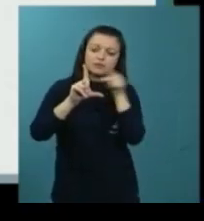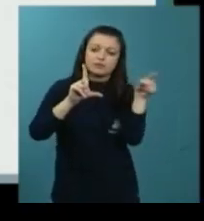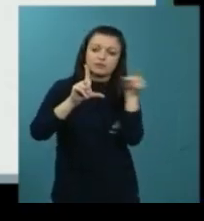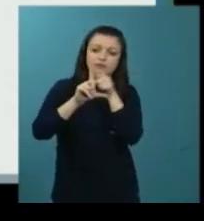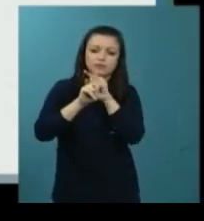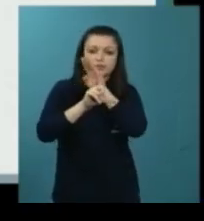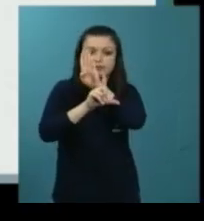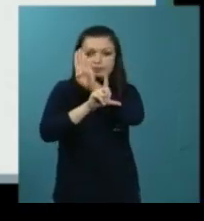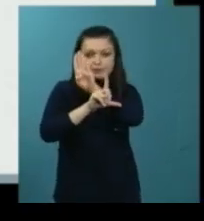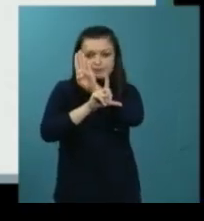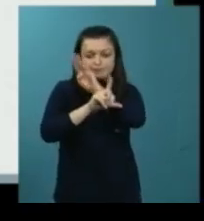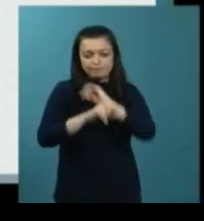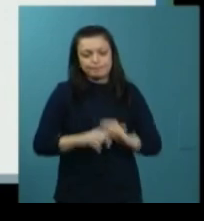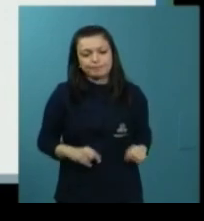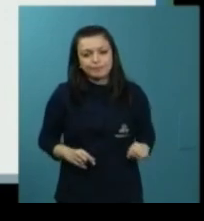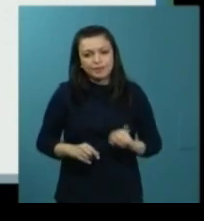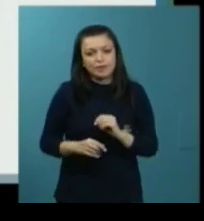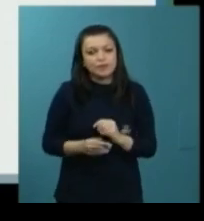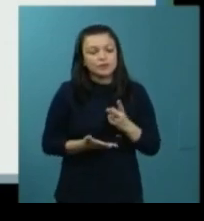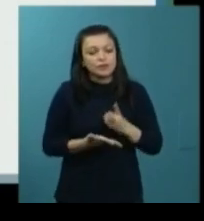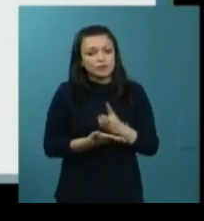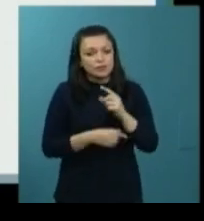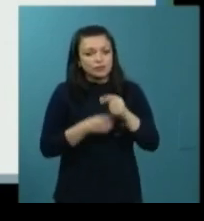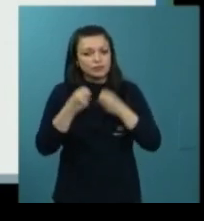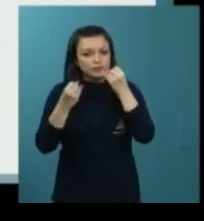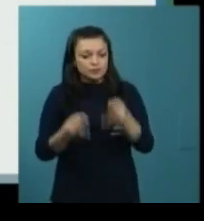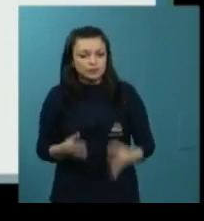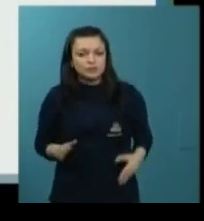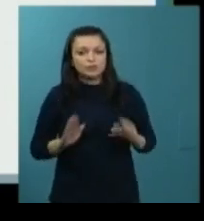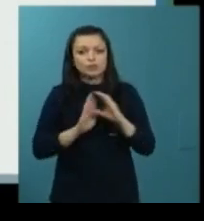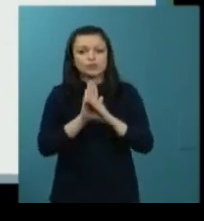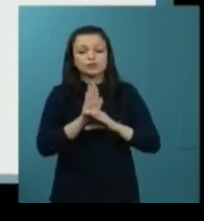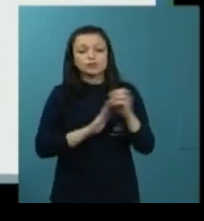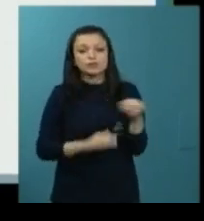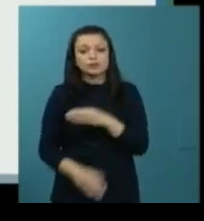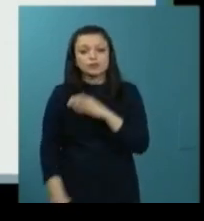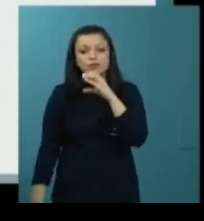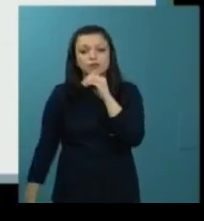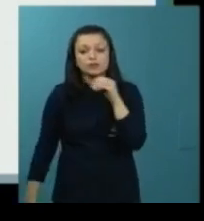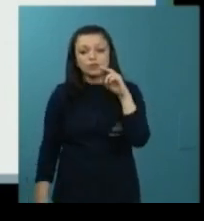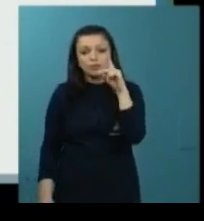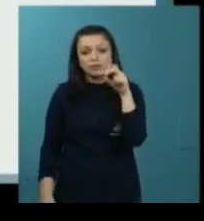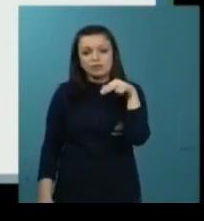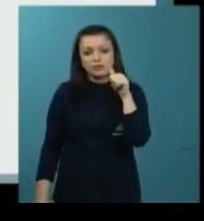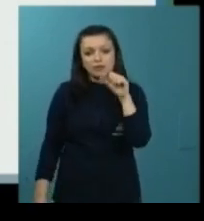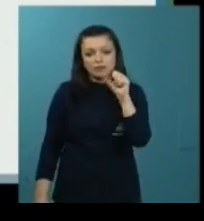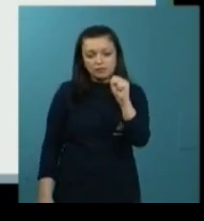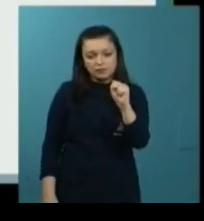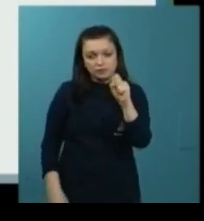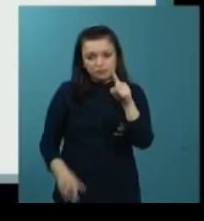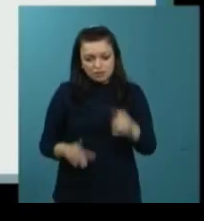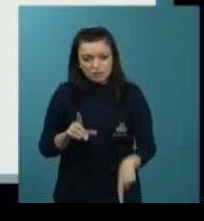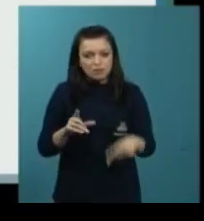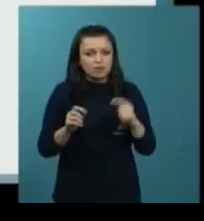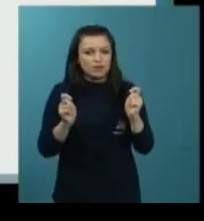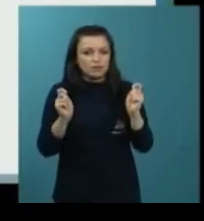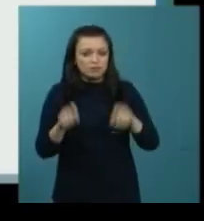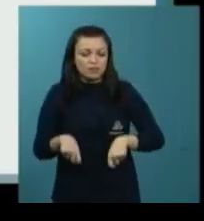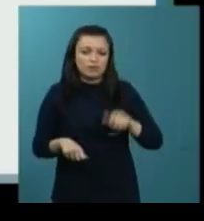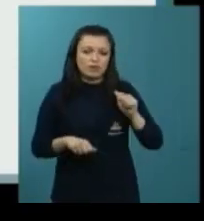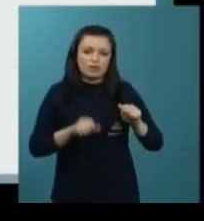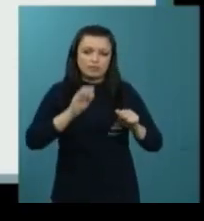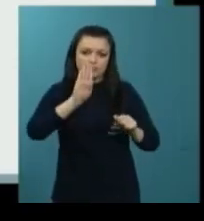nós chamamos de B. Então, nós já falamos aqui um conceito novo, coordenadas, que podem ser